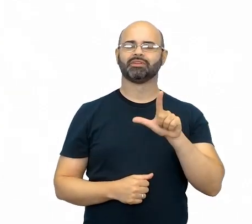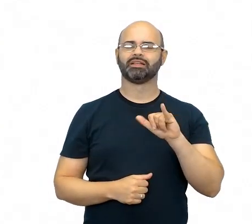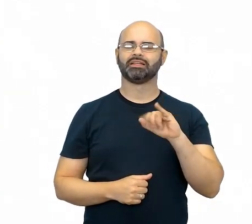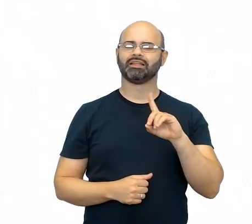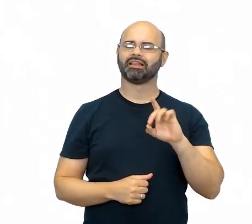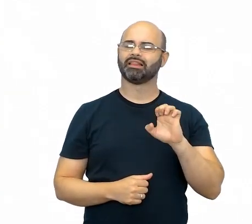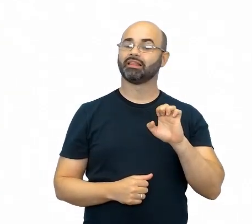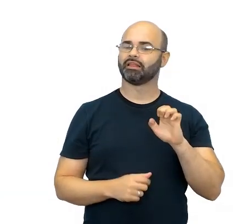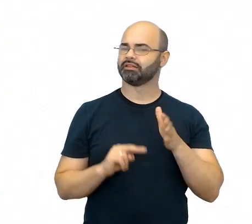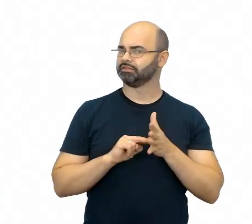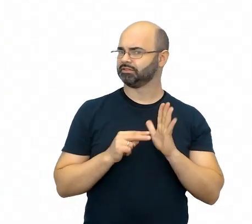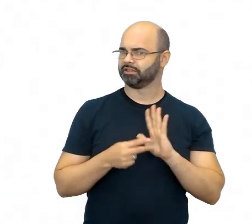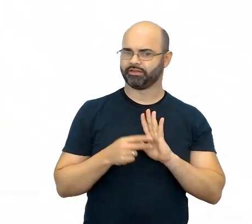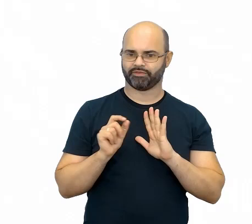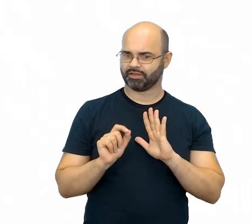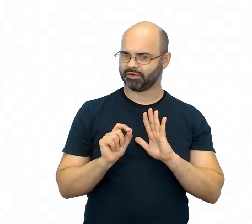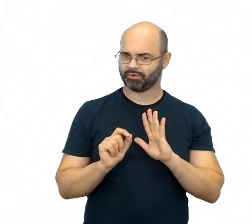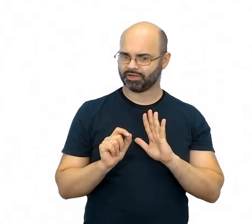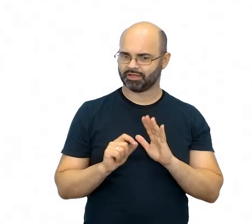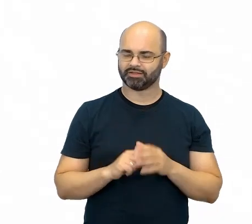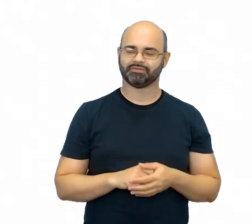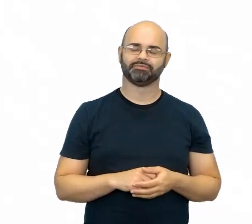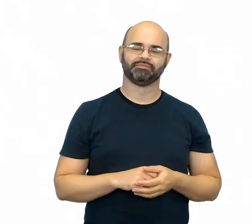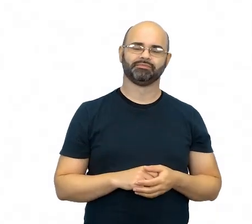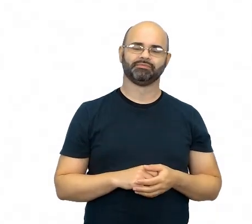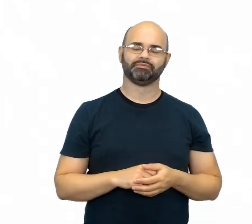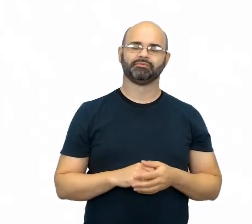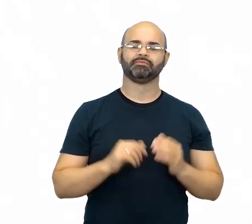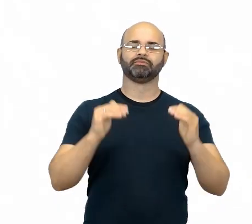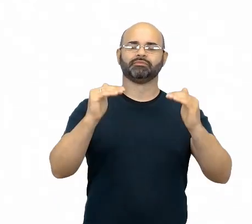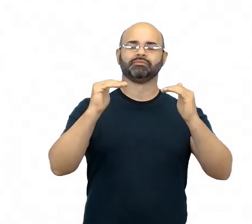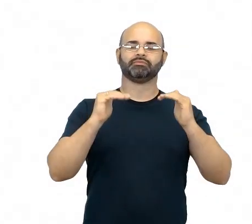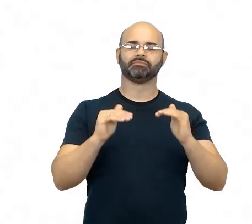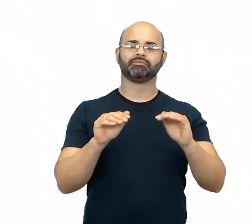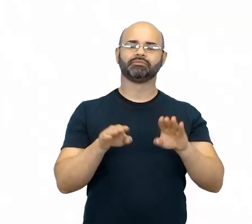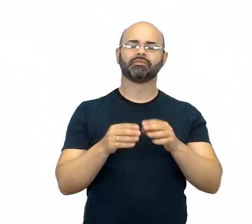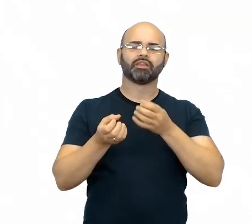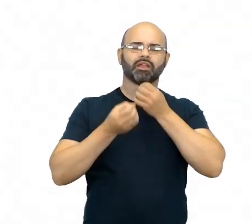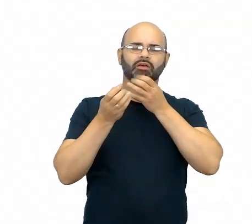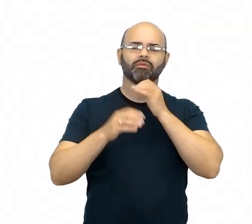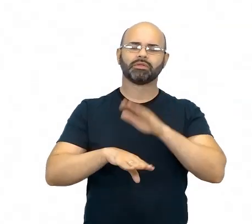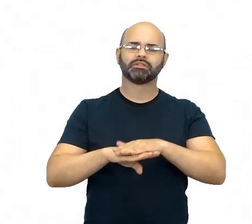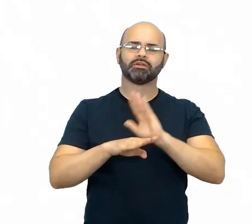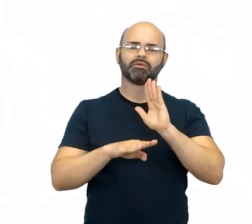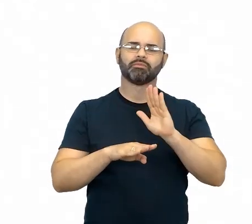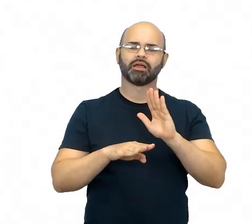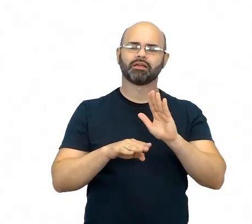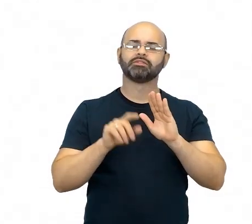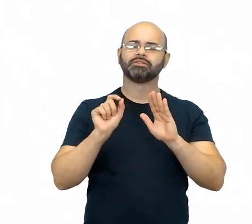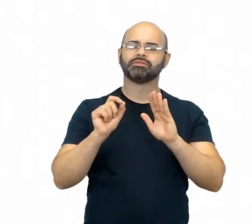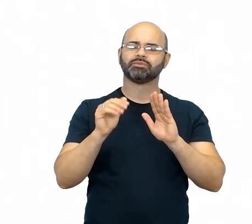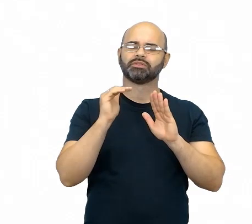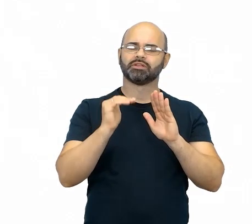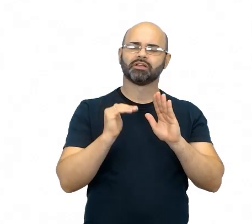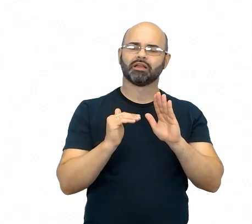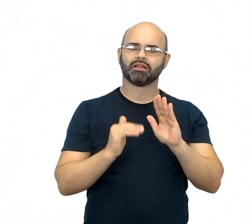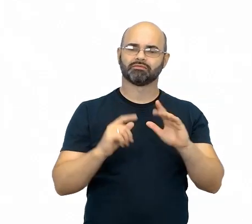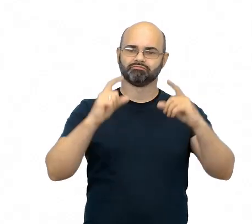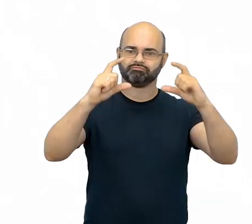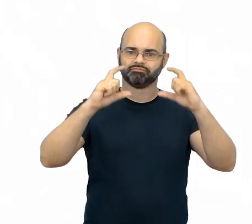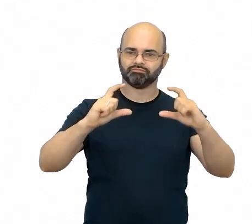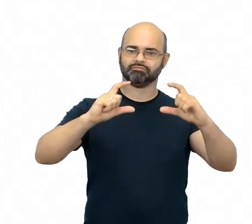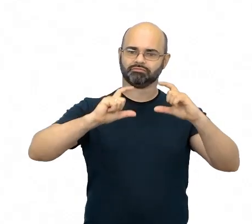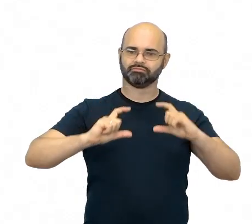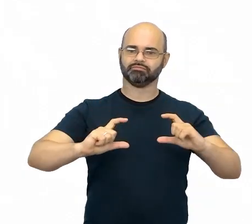registrar quais informações se encontram nos demais parágrafos. E na 4, comentar por escrito